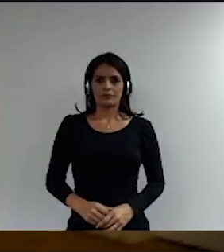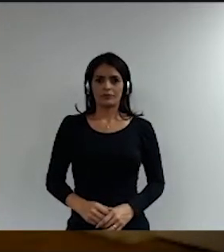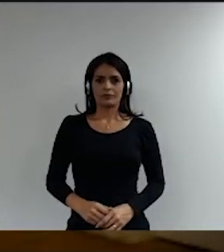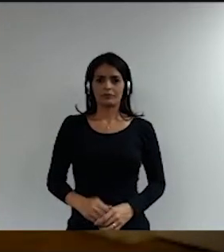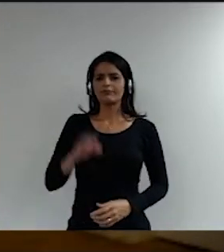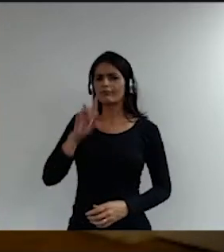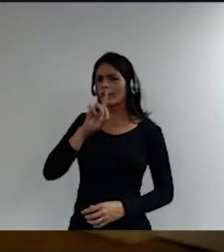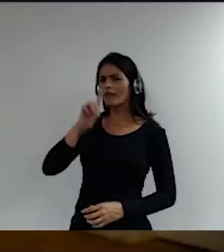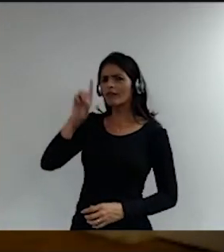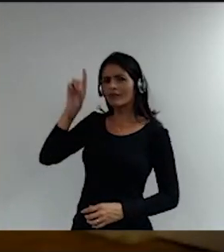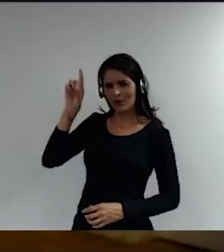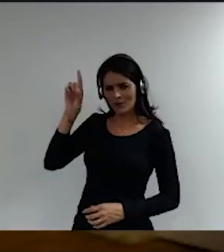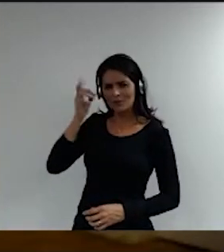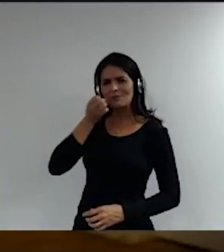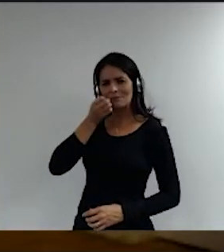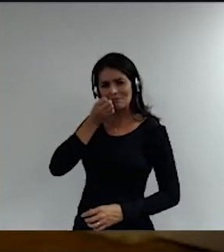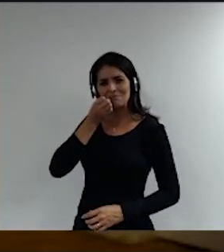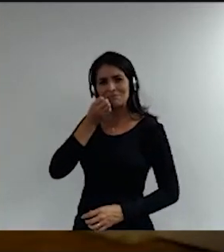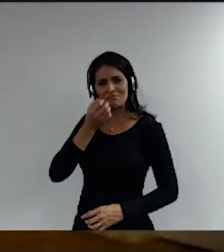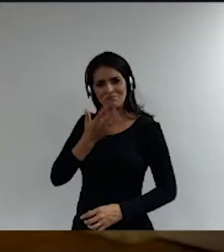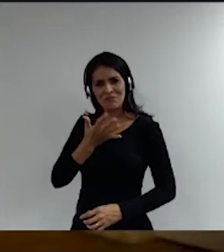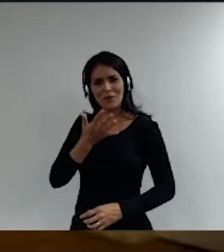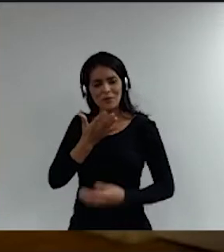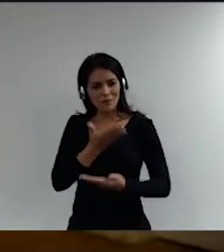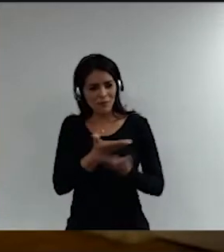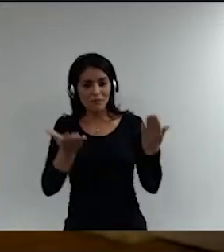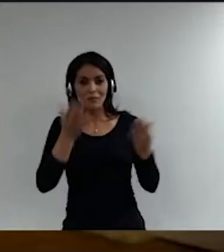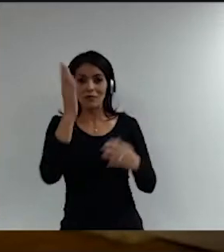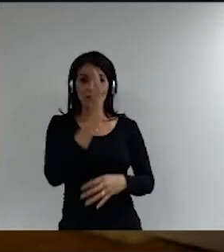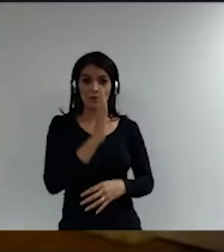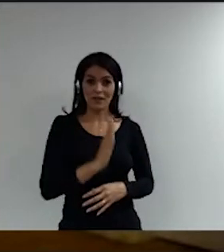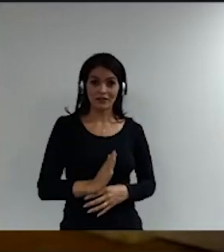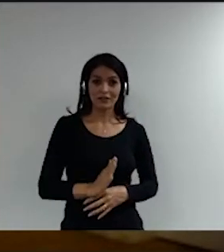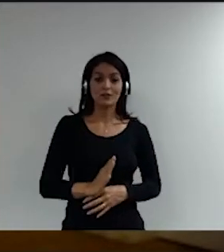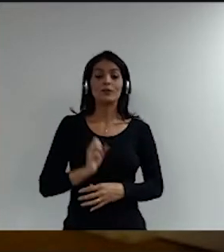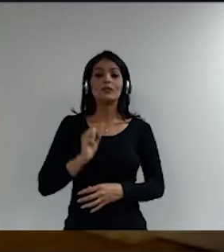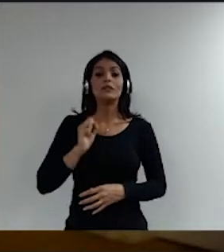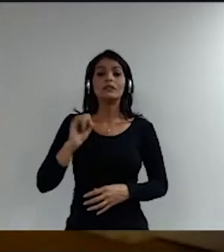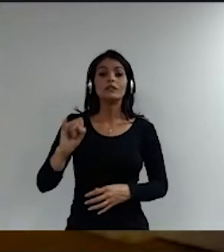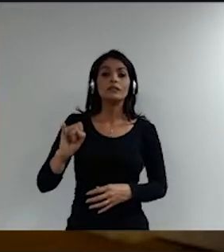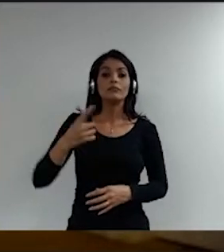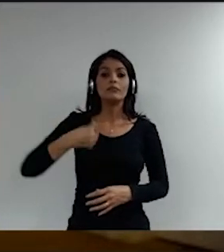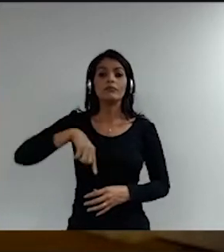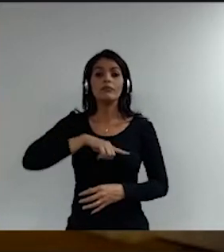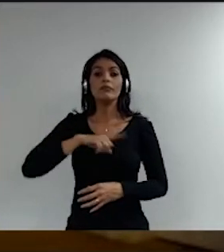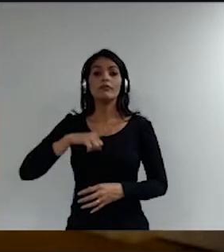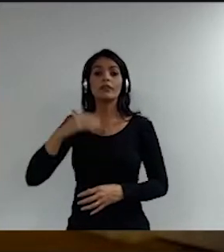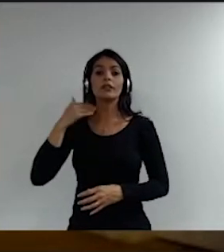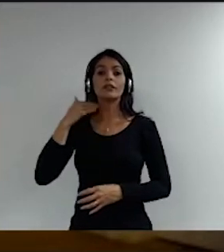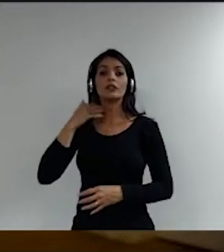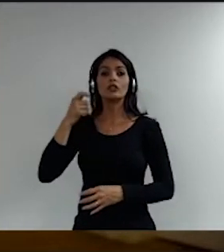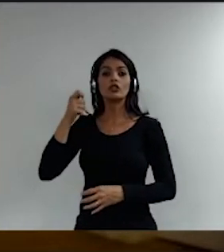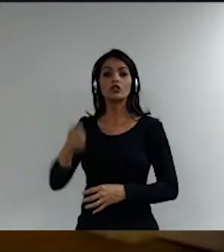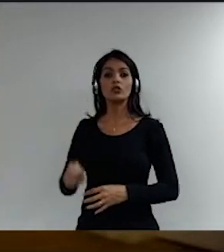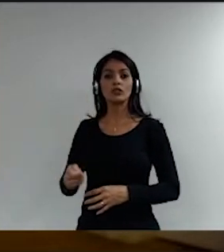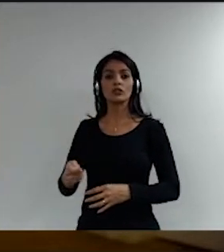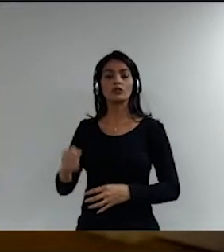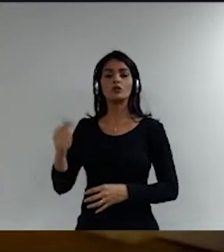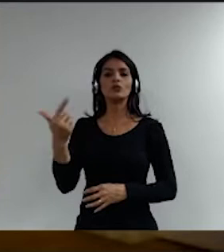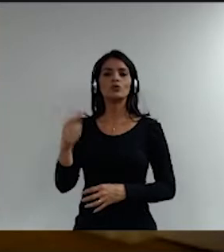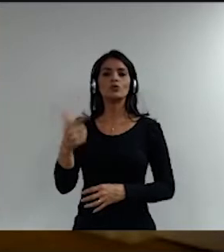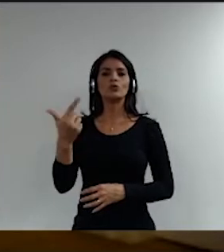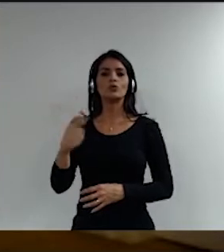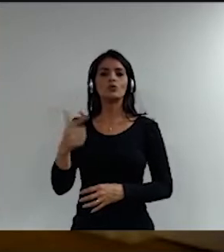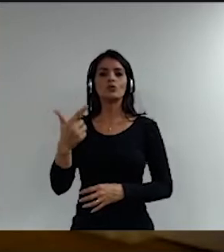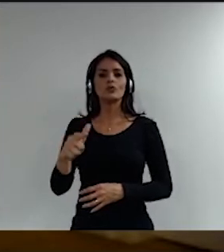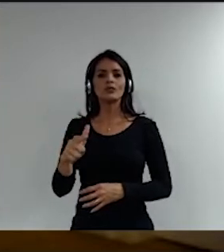Deus seria muito bom com o Brasil o dia que a gente tivesse os juízes sem assessores. Eu acho que o